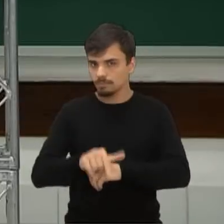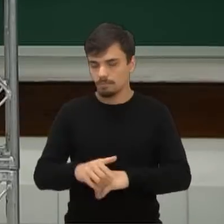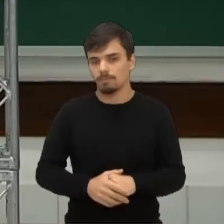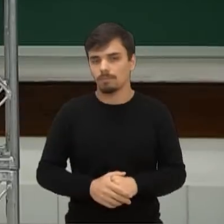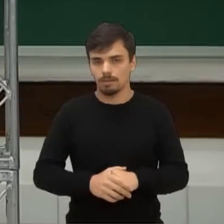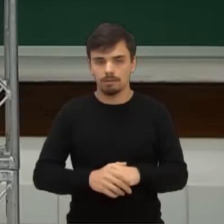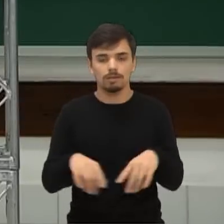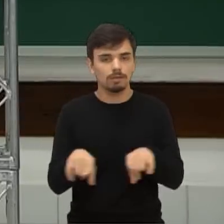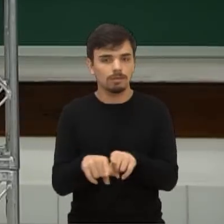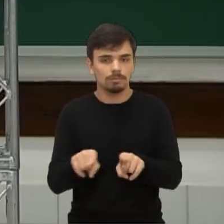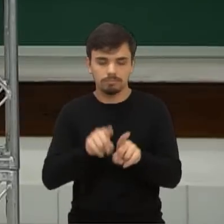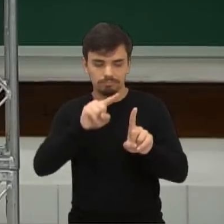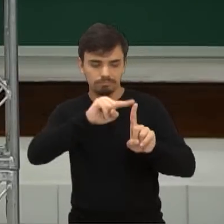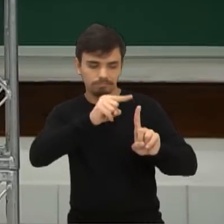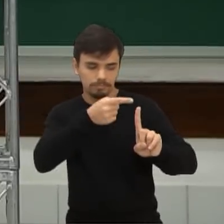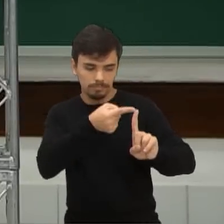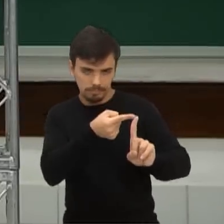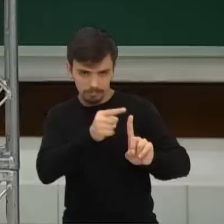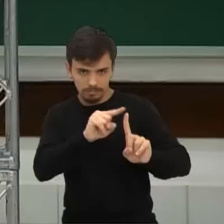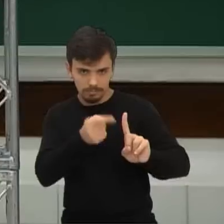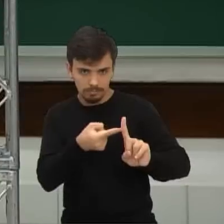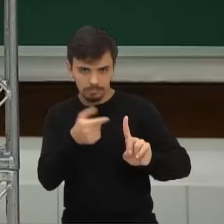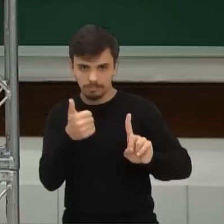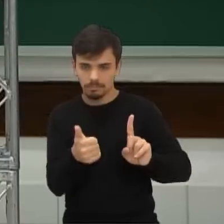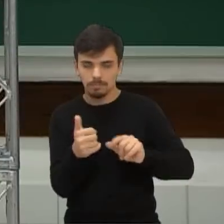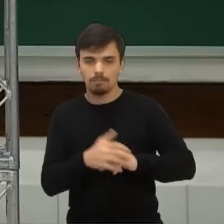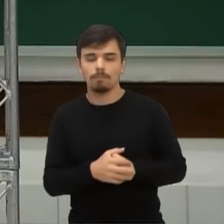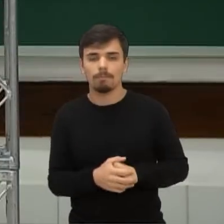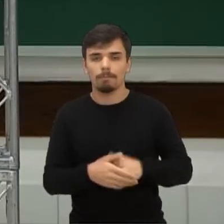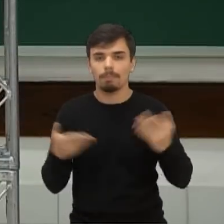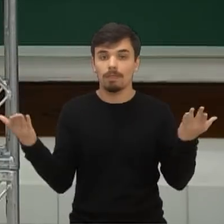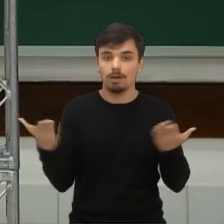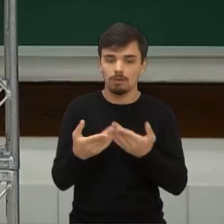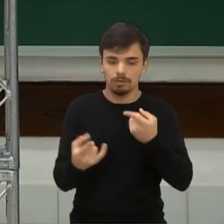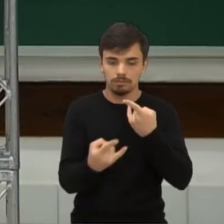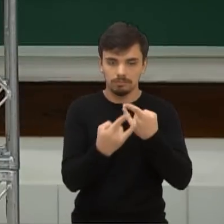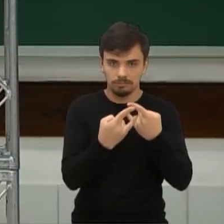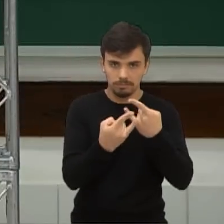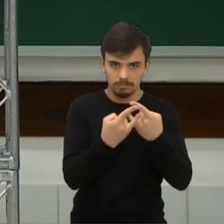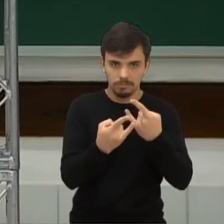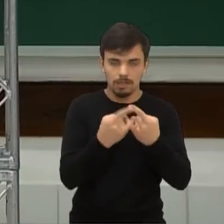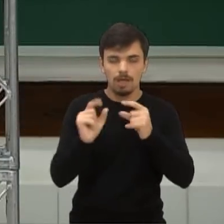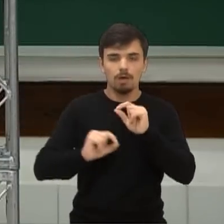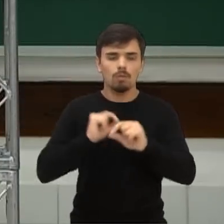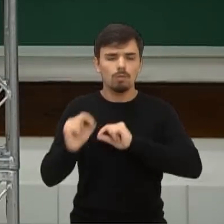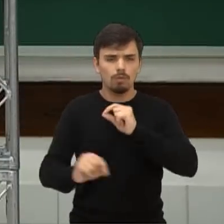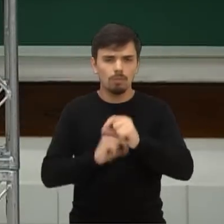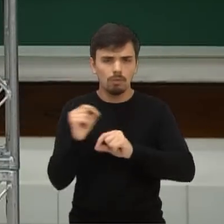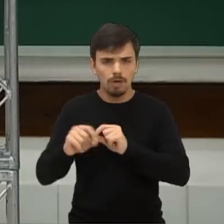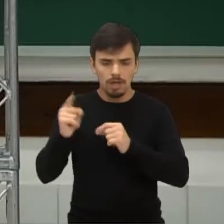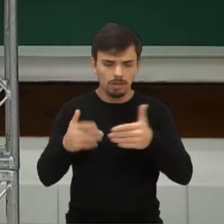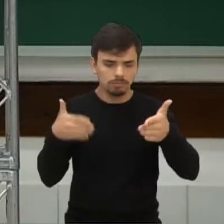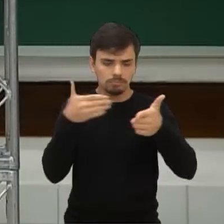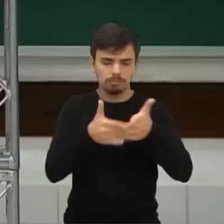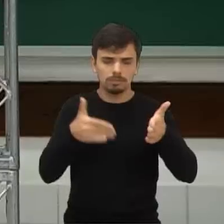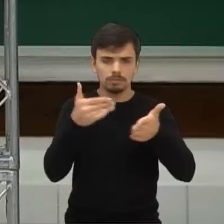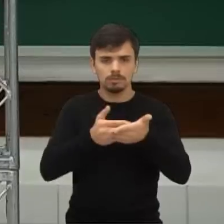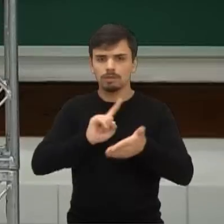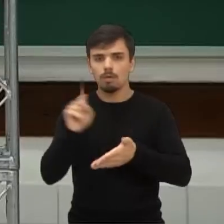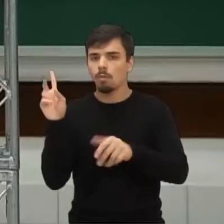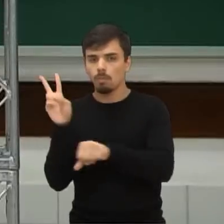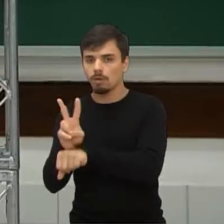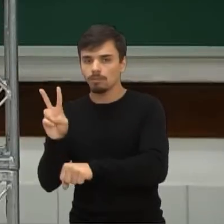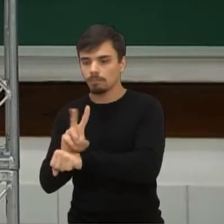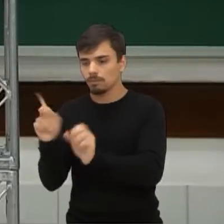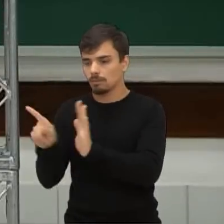muito menos gestação aí, certo? A camisinha é um método de barreira que não só protege contra